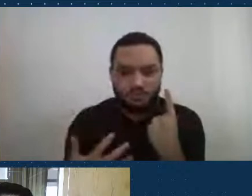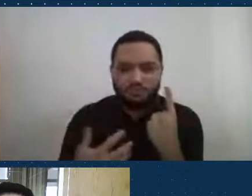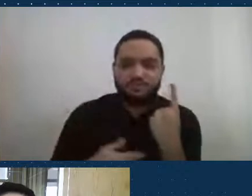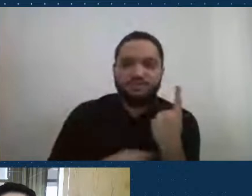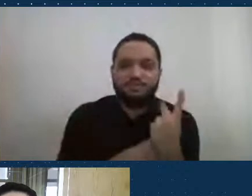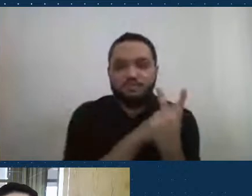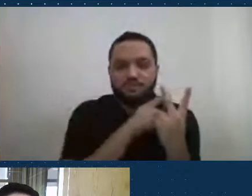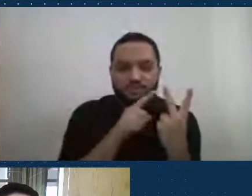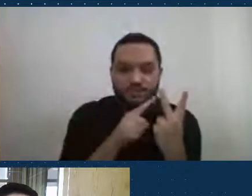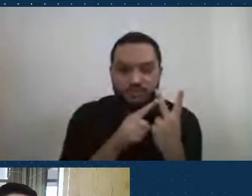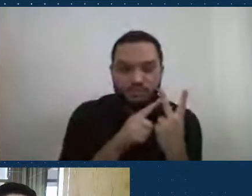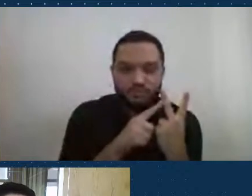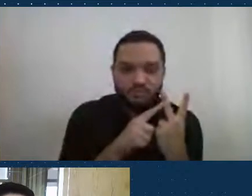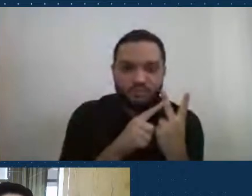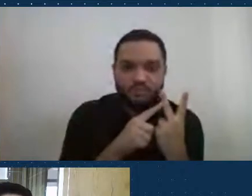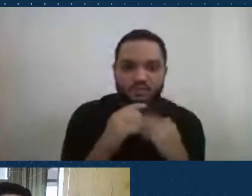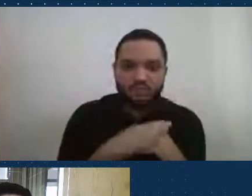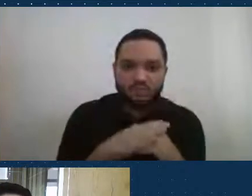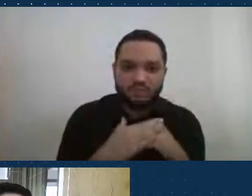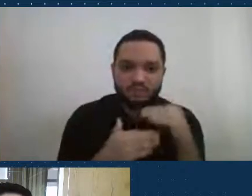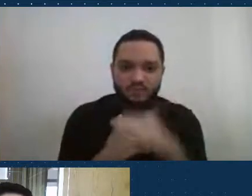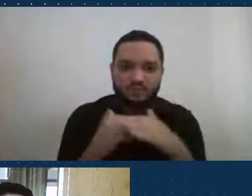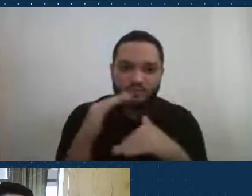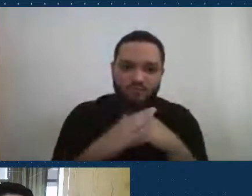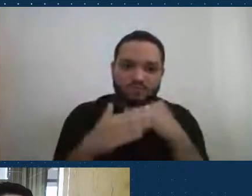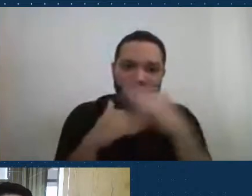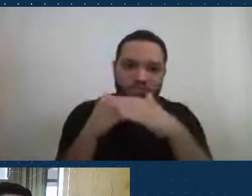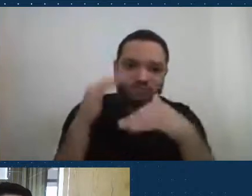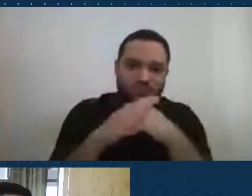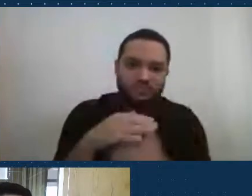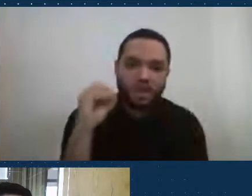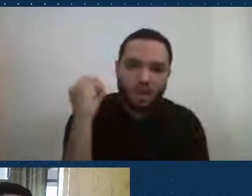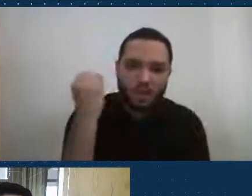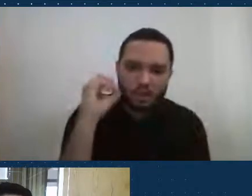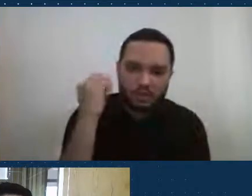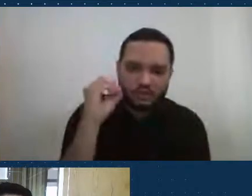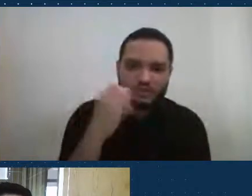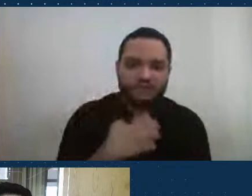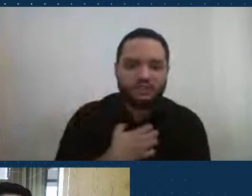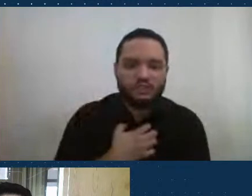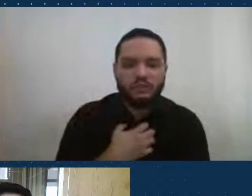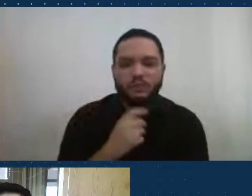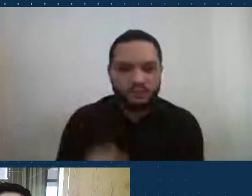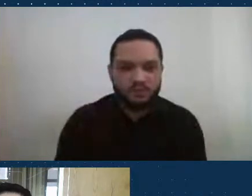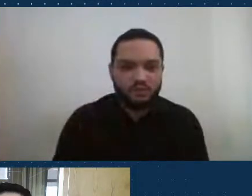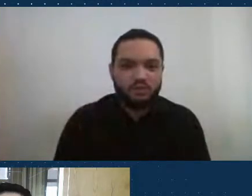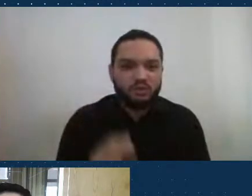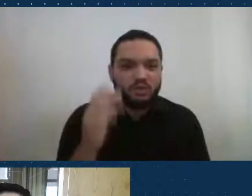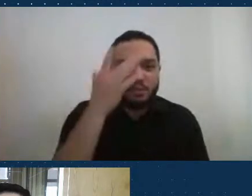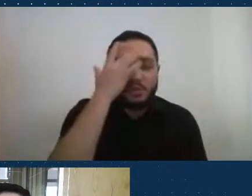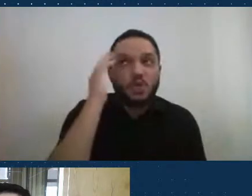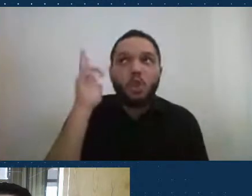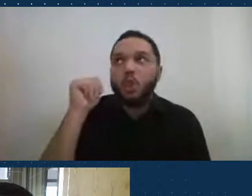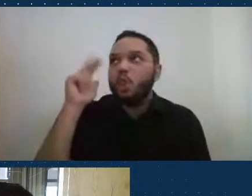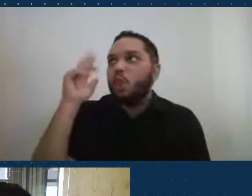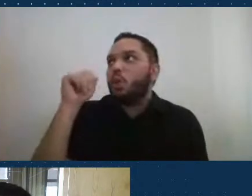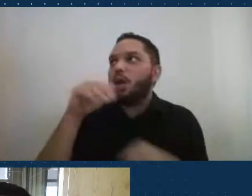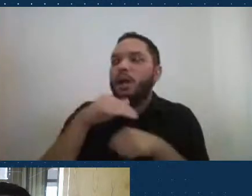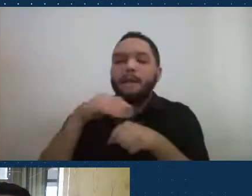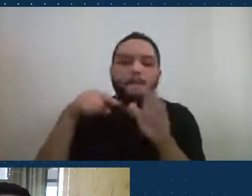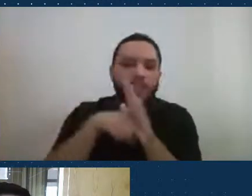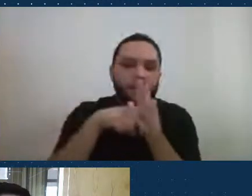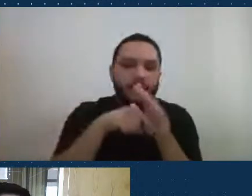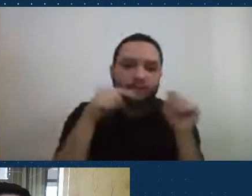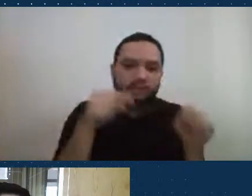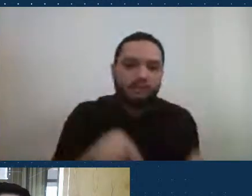uma construção original, no sentido de você, olha, ninguém falou sobre isso, ou então muita gente já falou